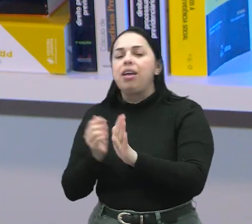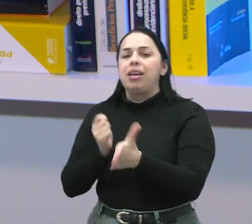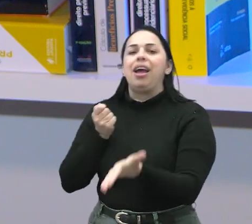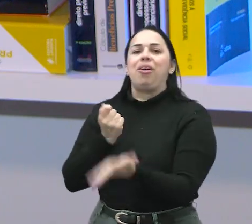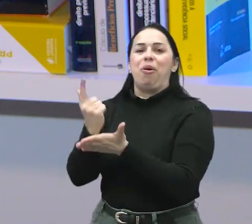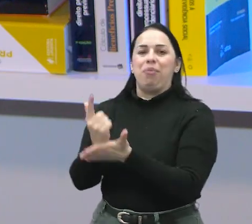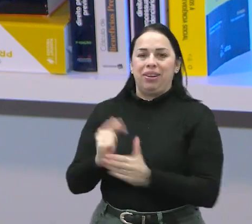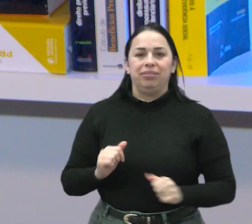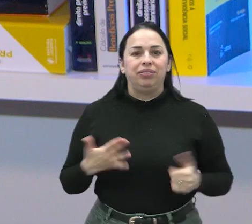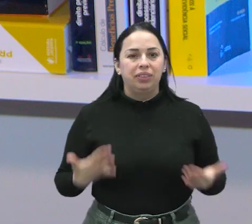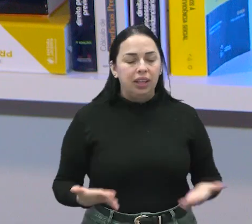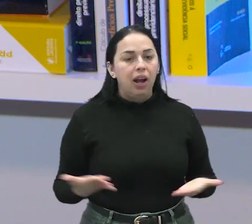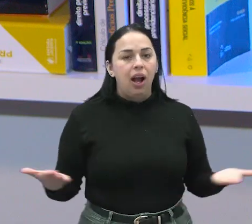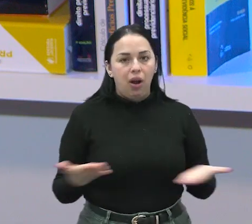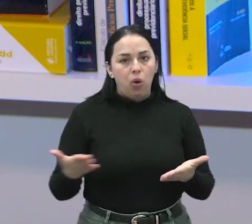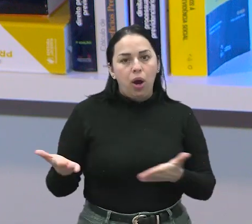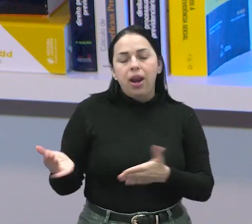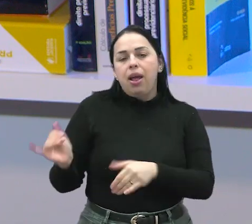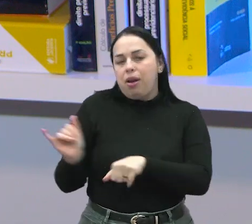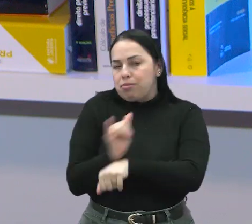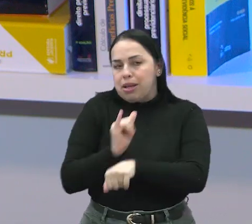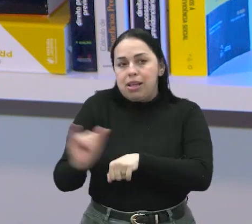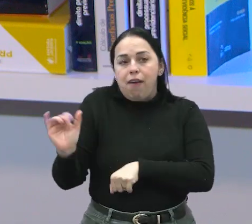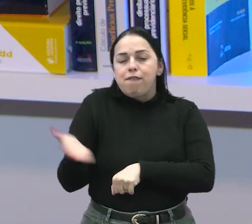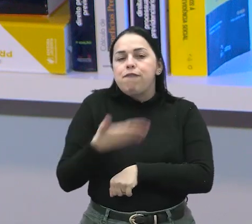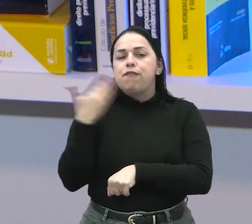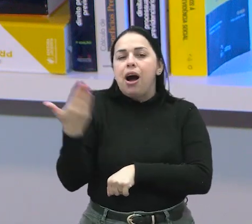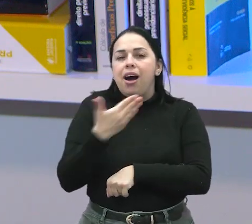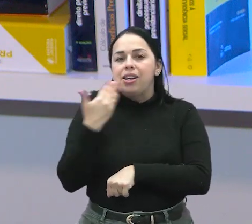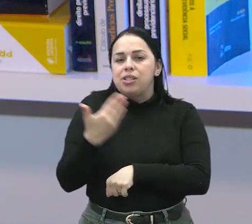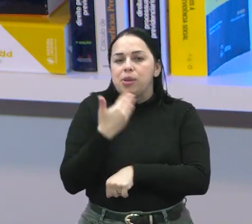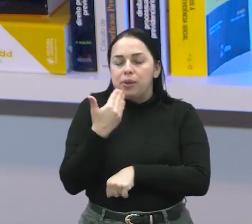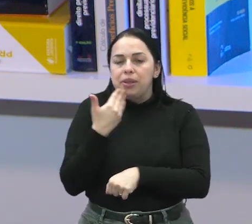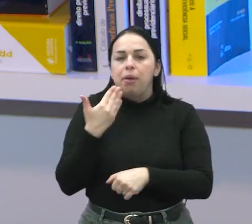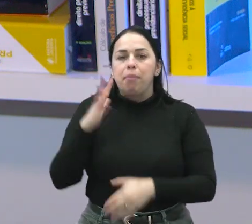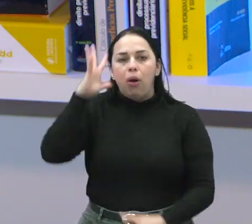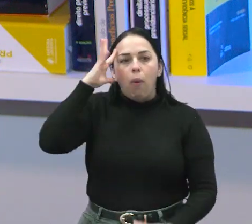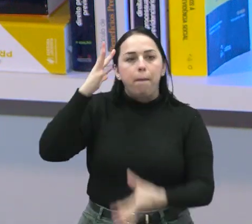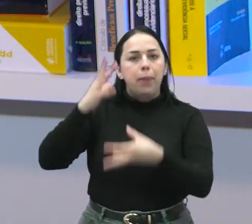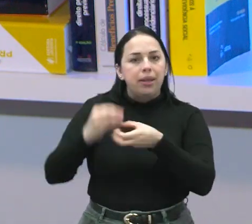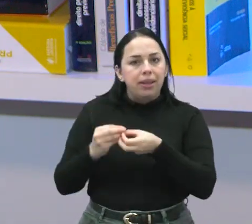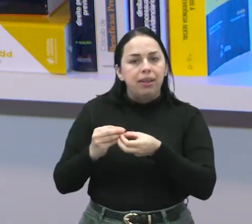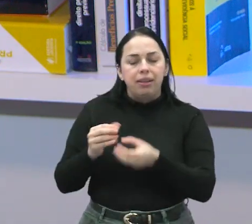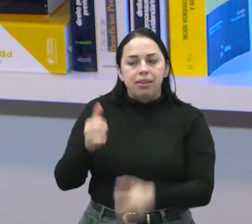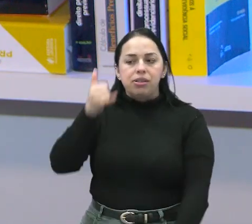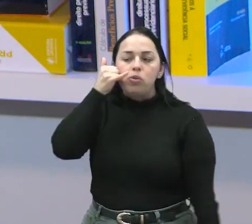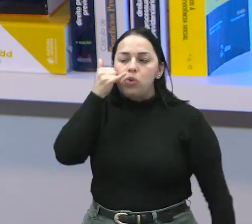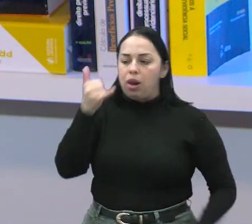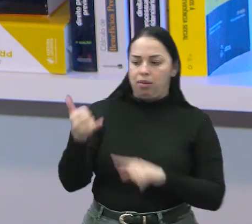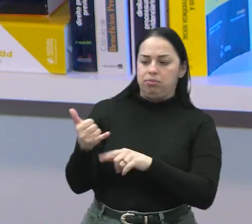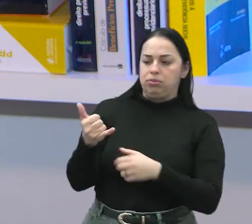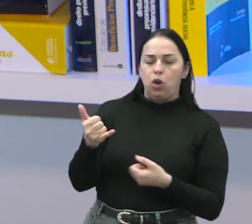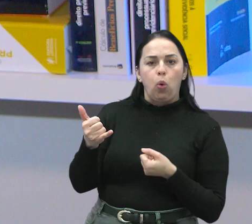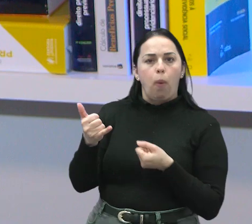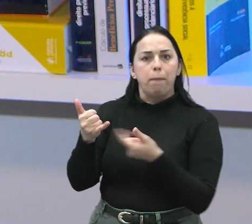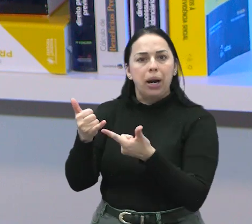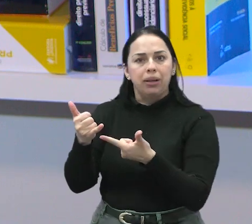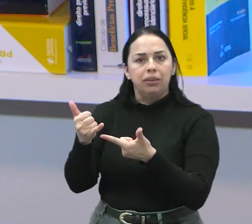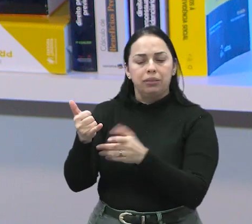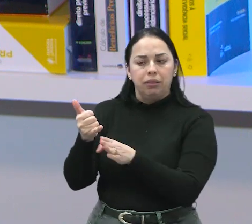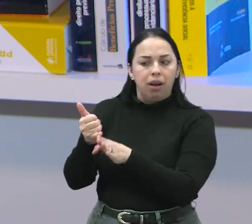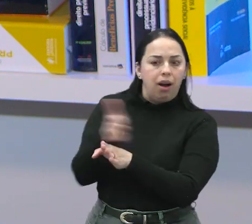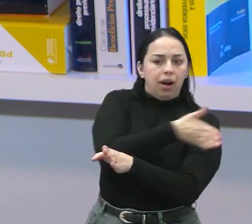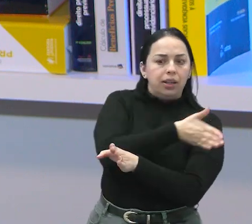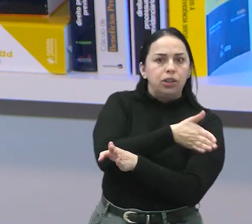que as pessoas vão ter uma ferramenta fácil, de fácil acesso, para conseguir entender se aquele celular que ela está adquirindo, ele